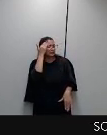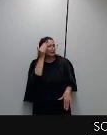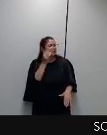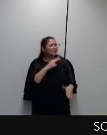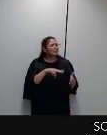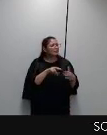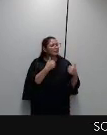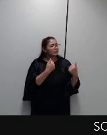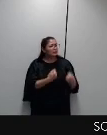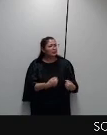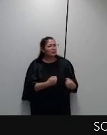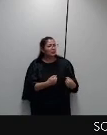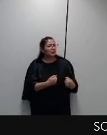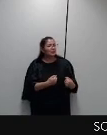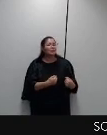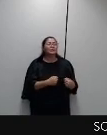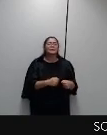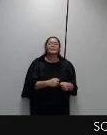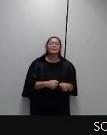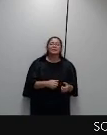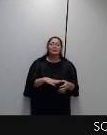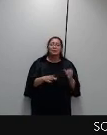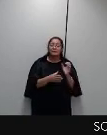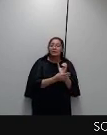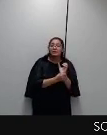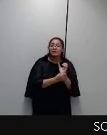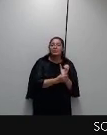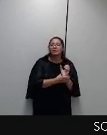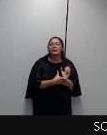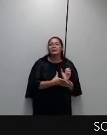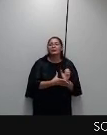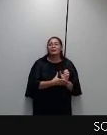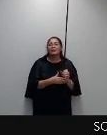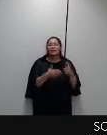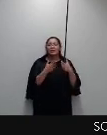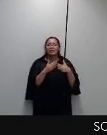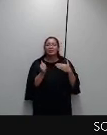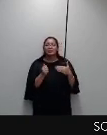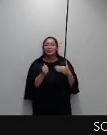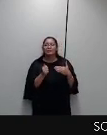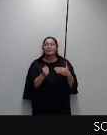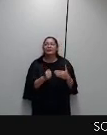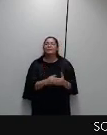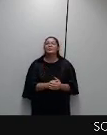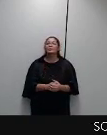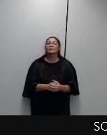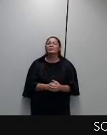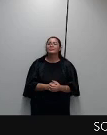necessidade de assegurar e por favor diz a trans AM